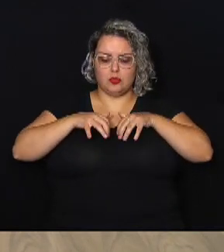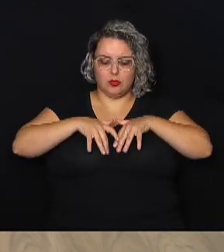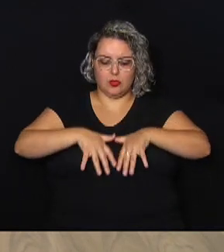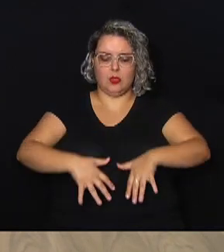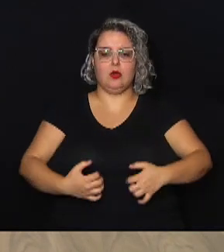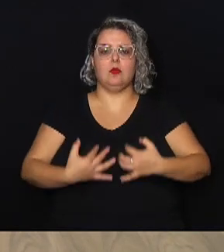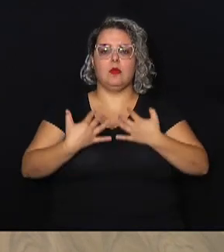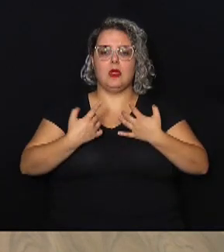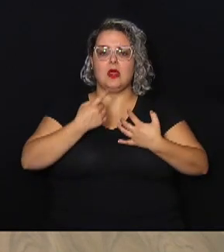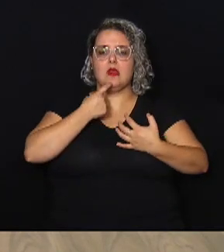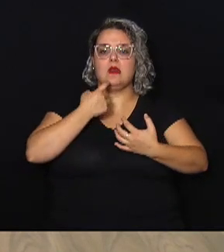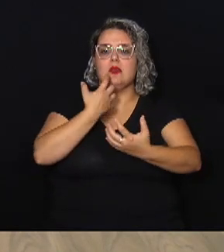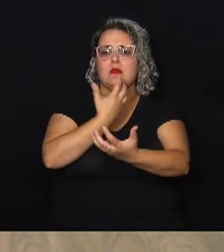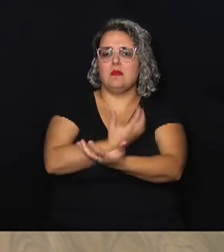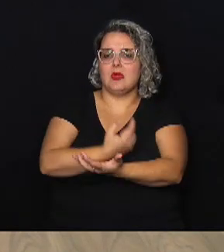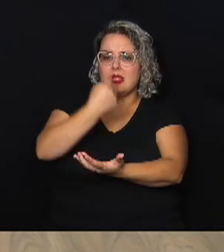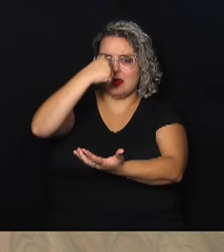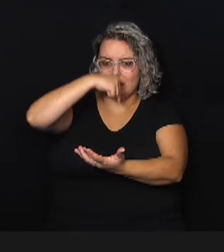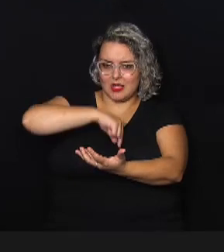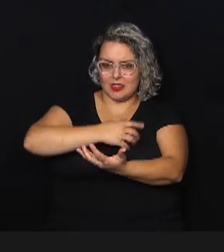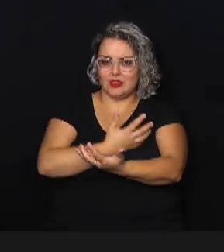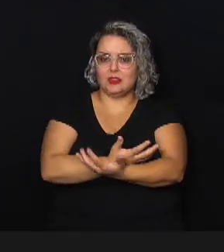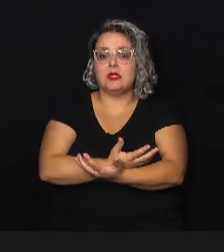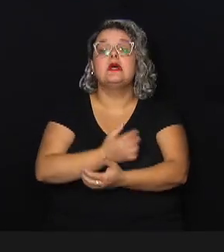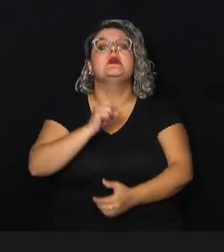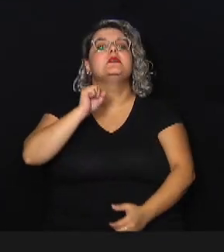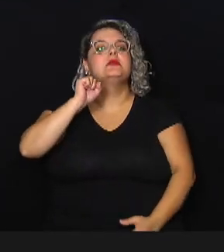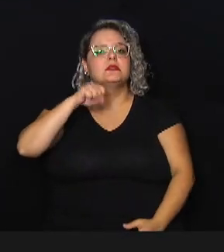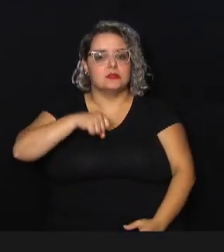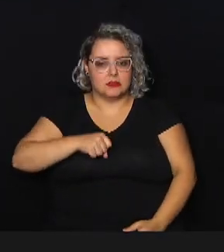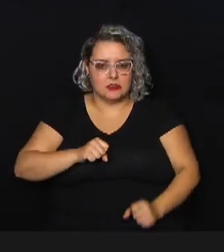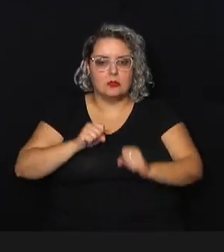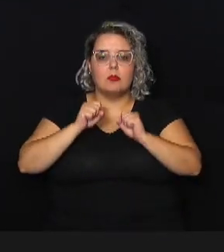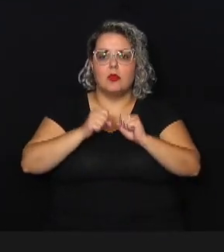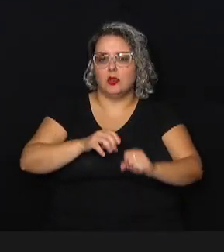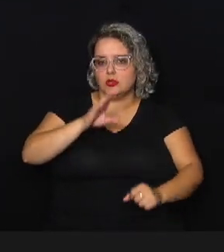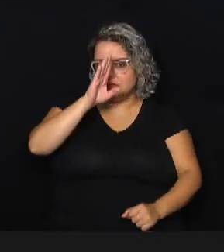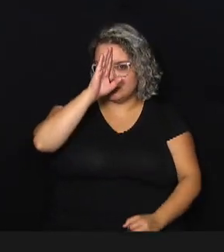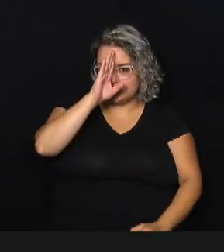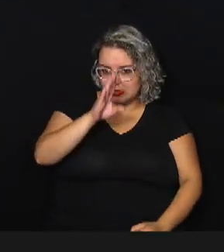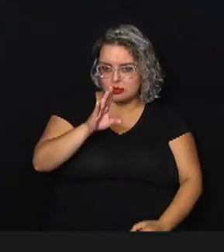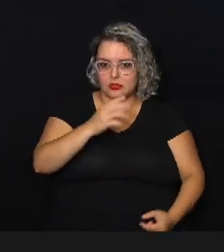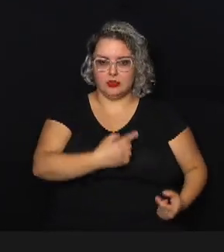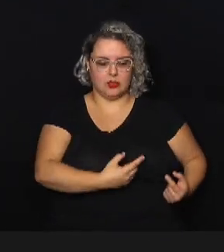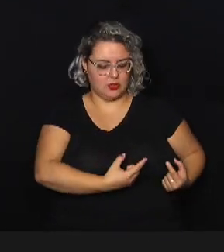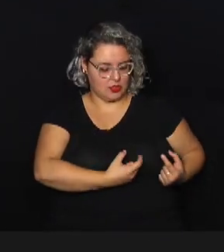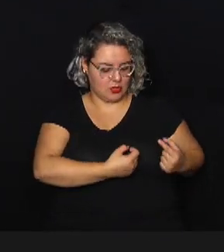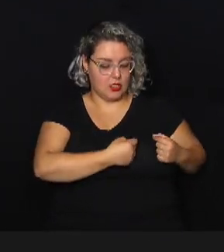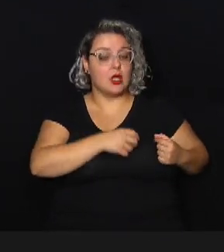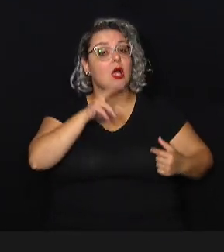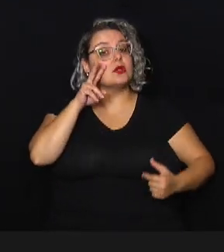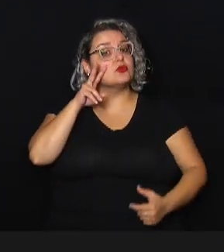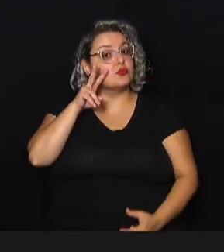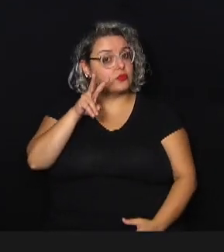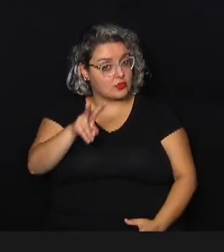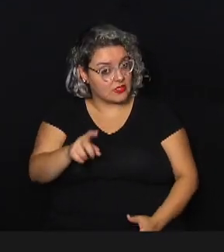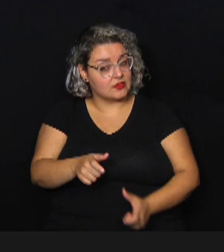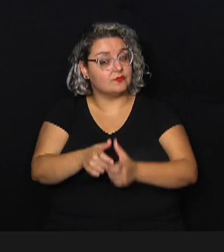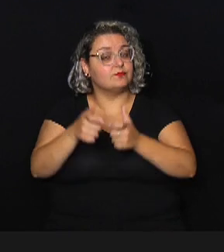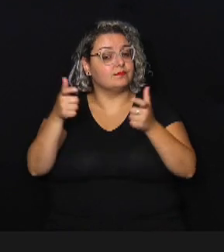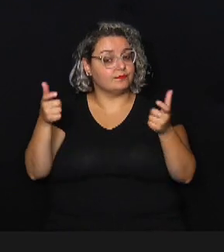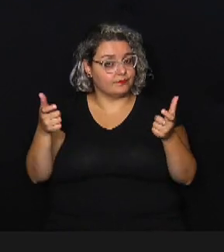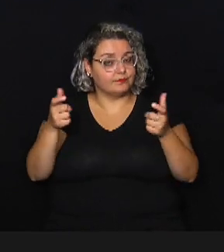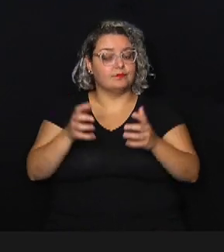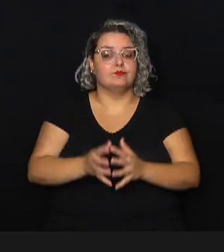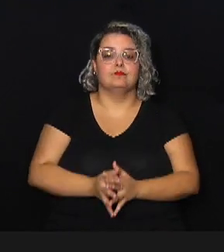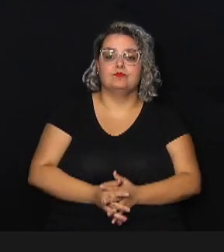para a medula? Sim, pode dar, principalmente o câncer de mama, a gente vê bastante, tá?